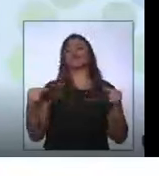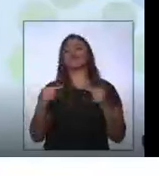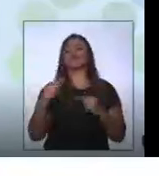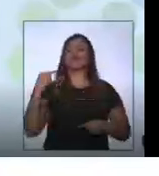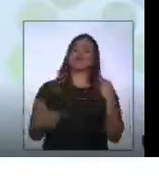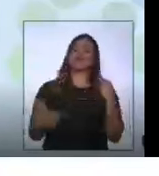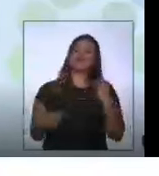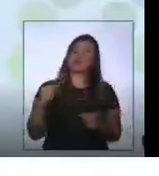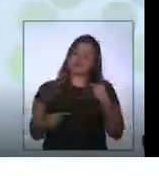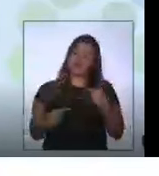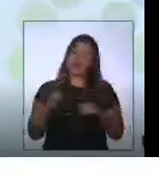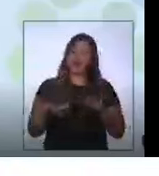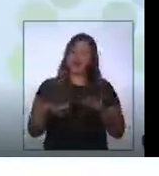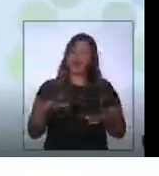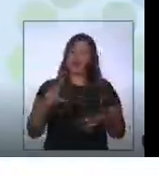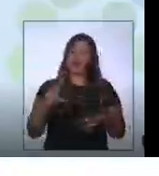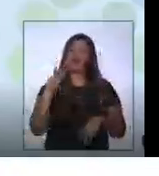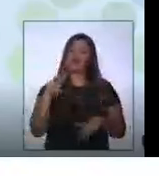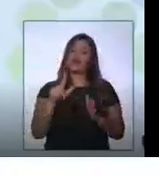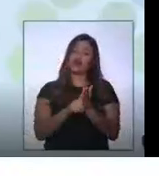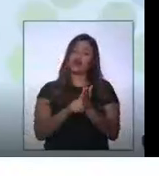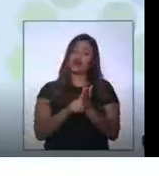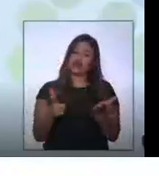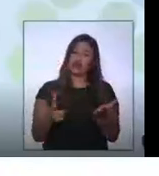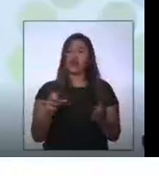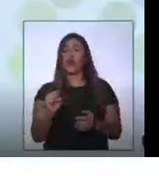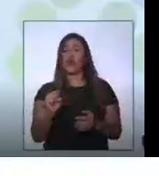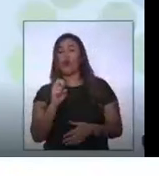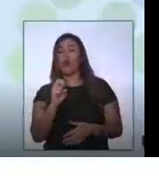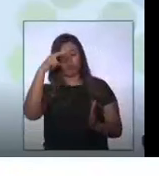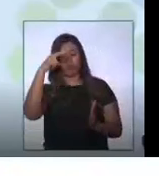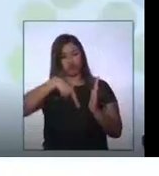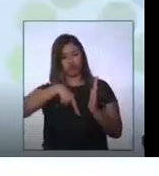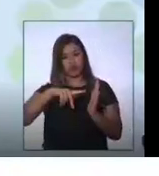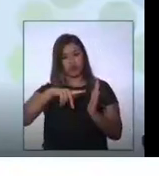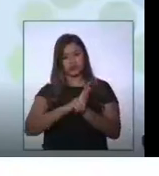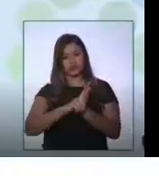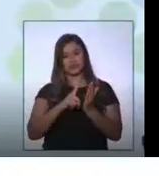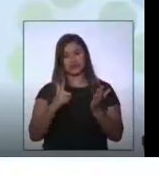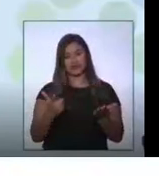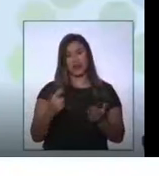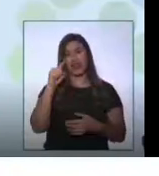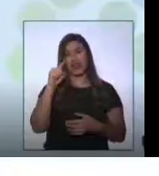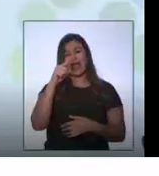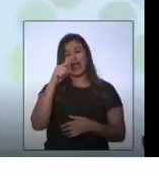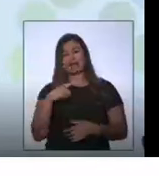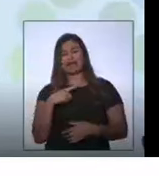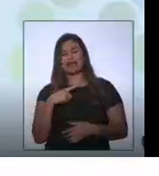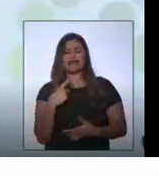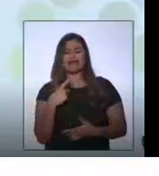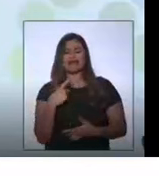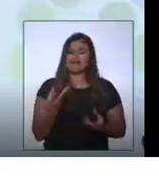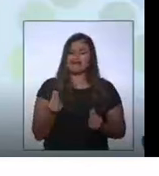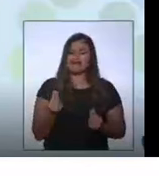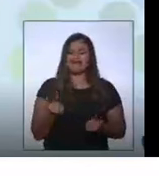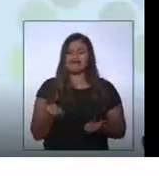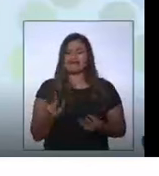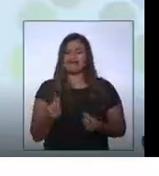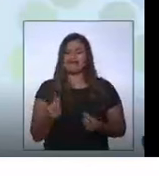está assistindo a um jornal e ele carrega no sangue, carrega